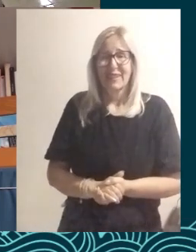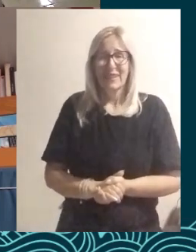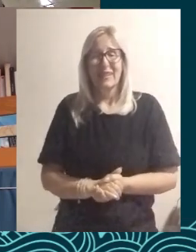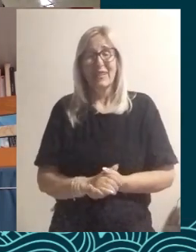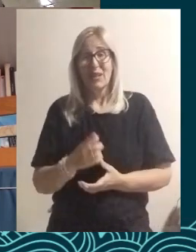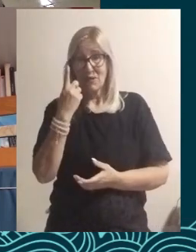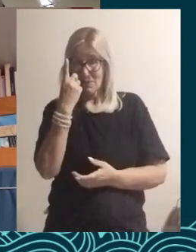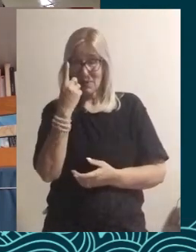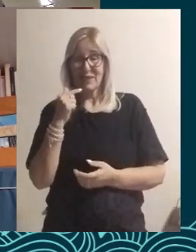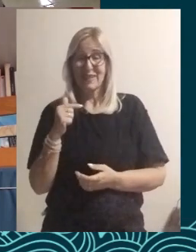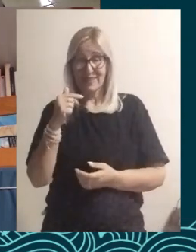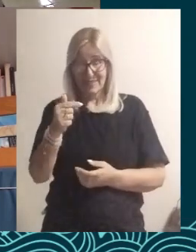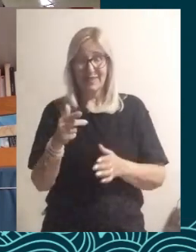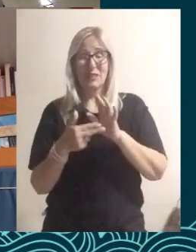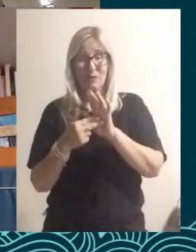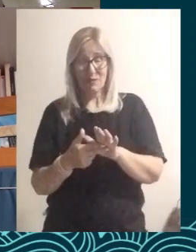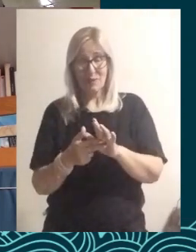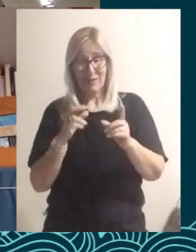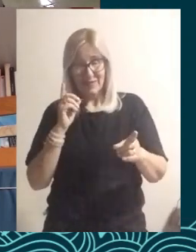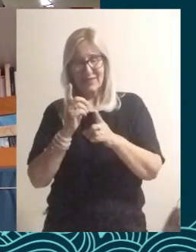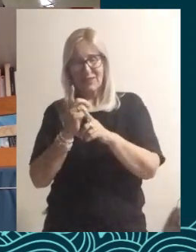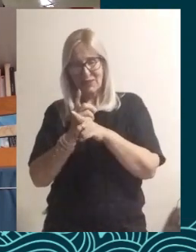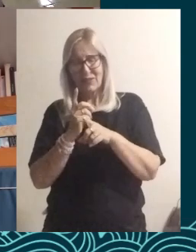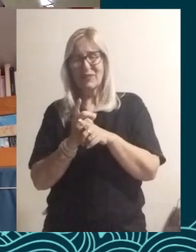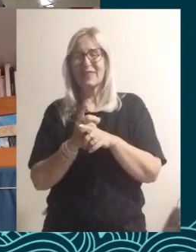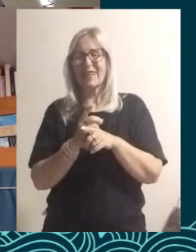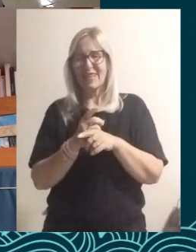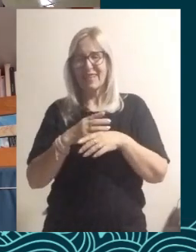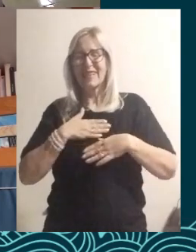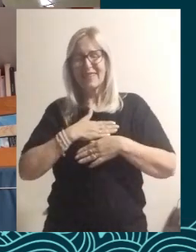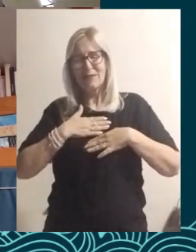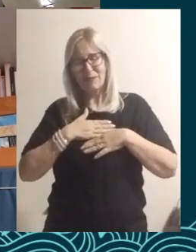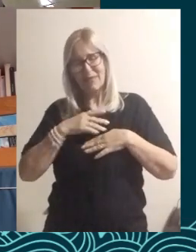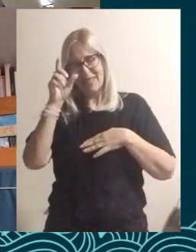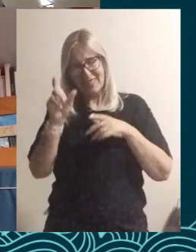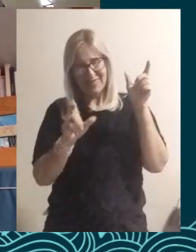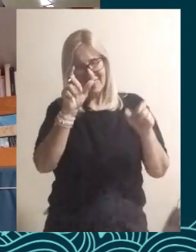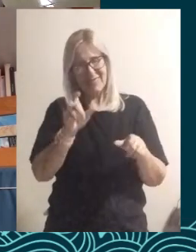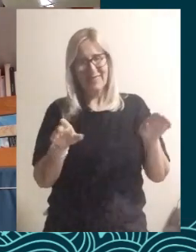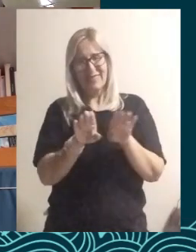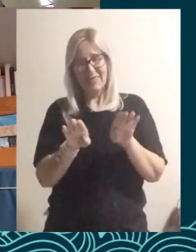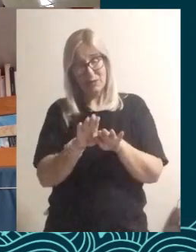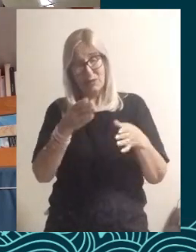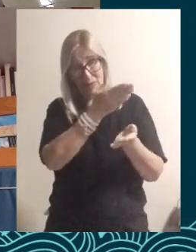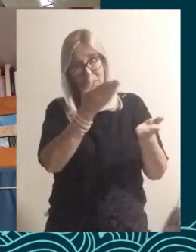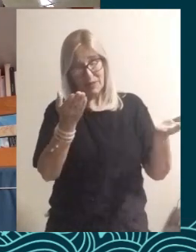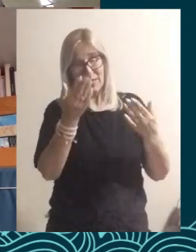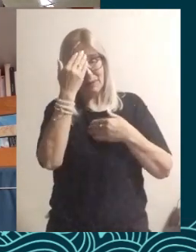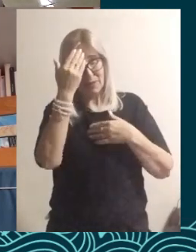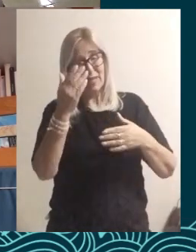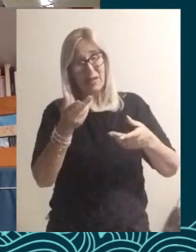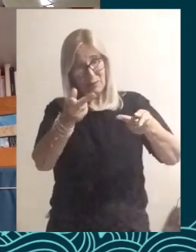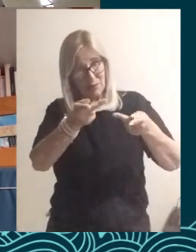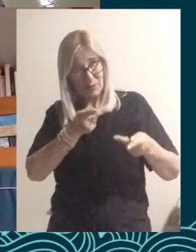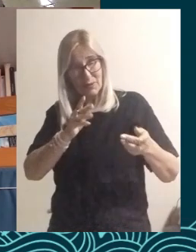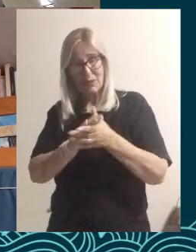desejo que elas continuem separando essa 1 hora da semana para se encontrar e fazer coisas que sejam prazerosas para